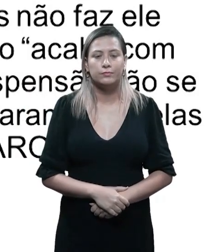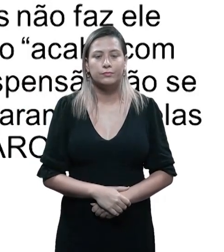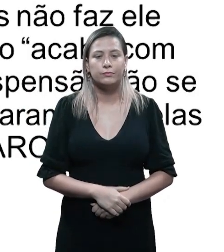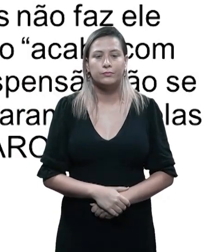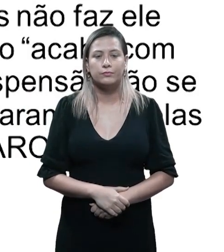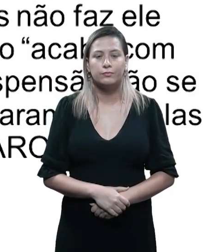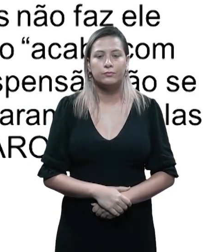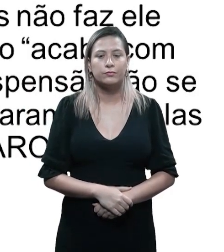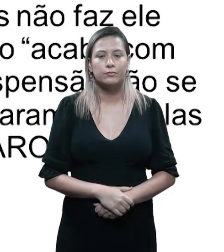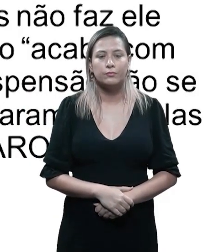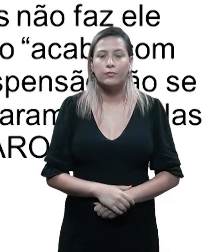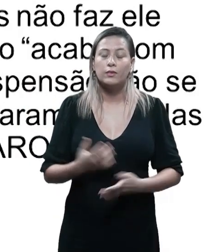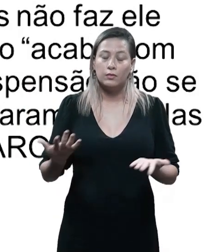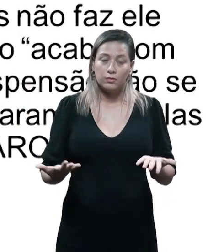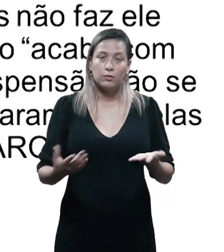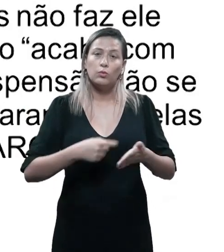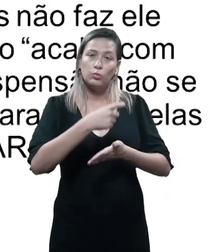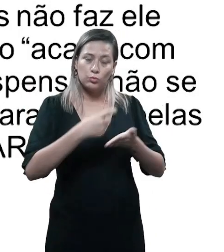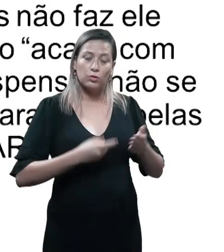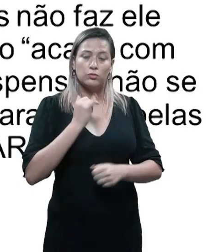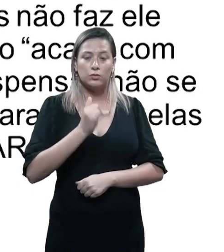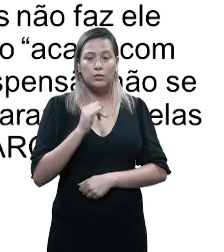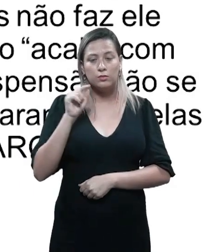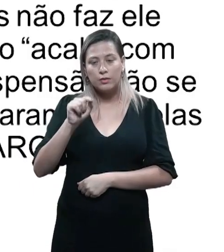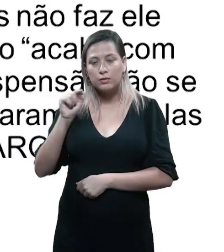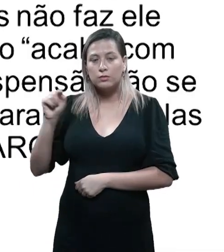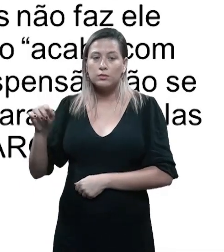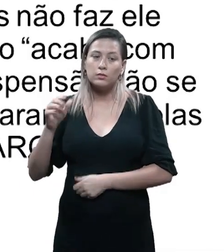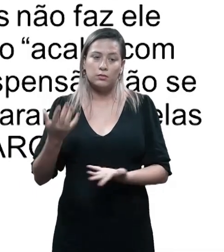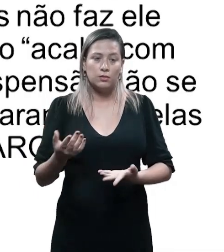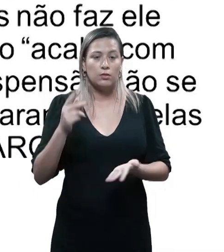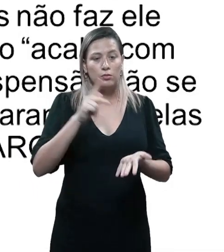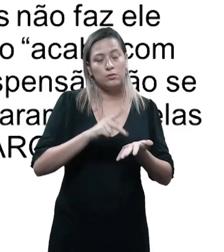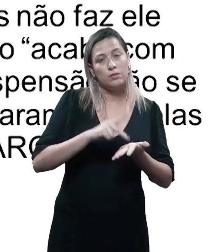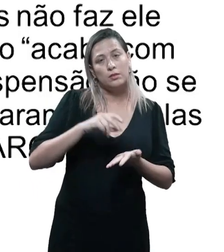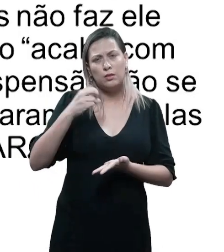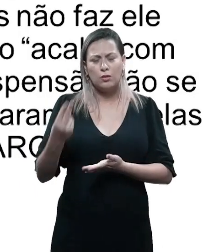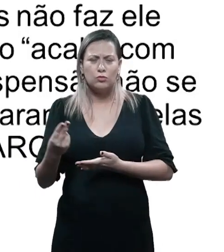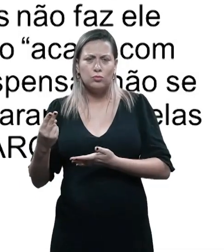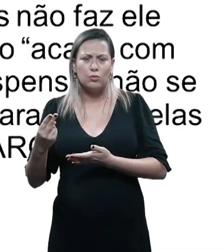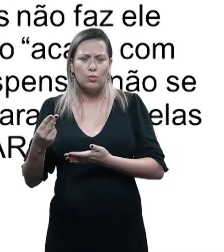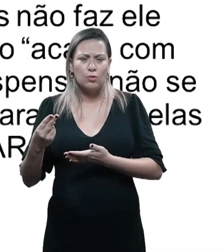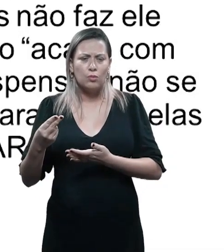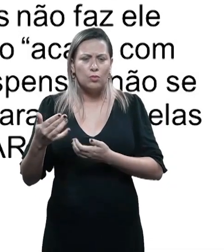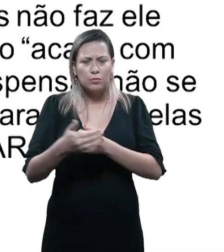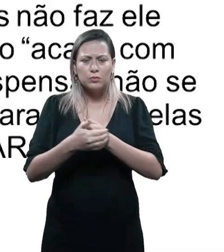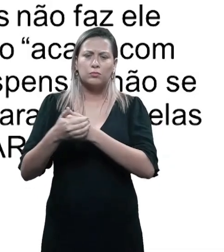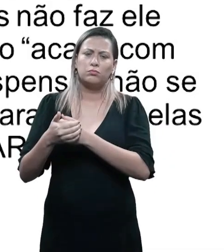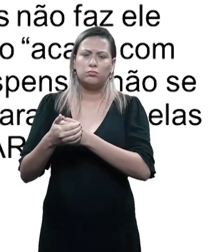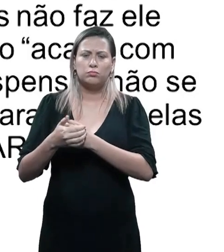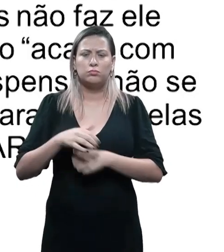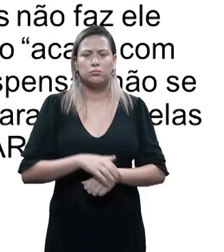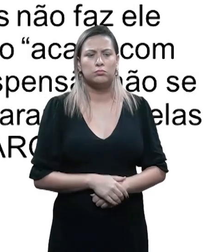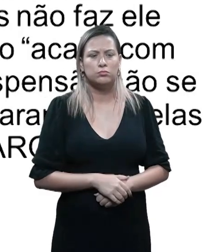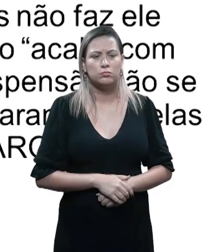sentido. Quando o texto narrativo acaba com reticências, reais ou implícitas, o efeito